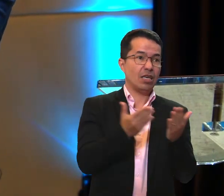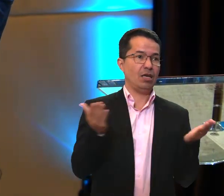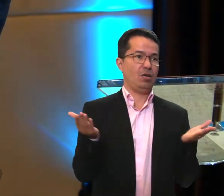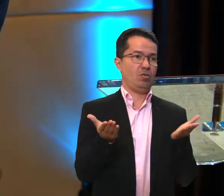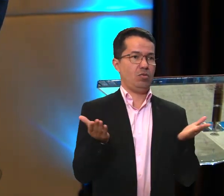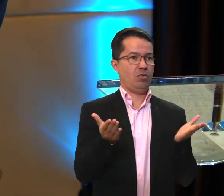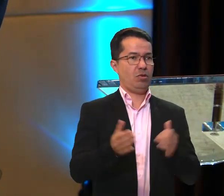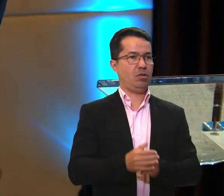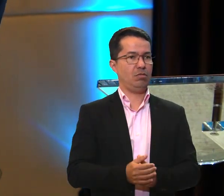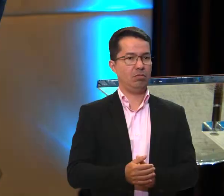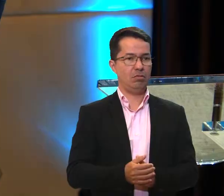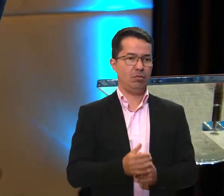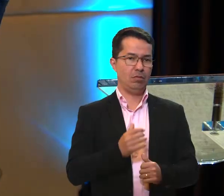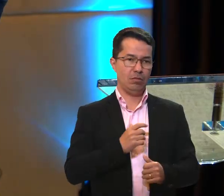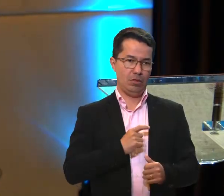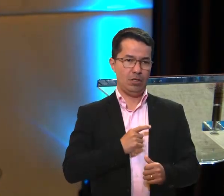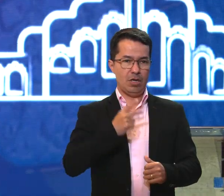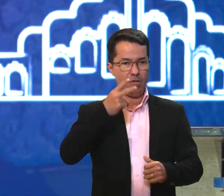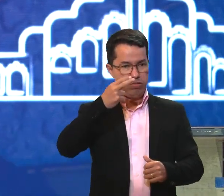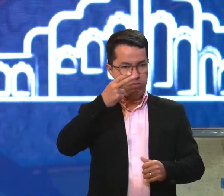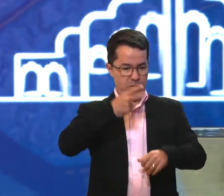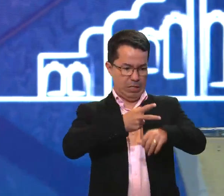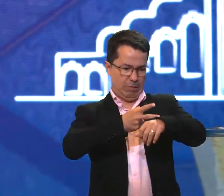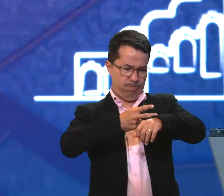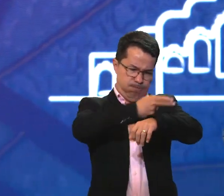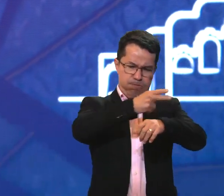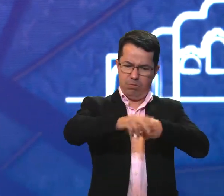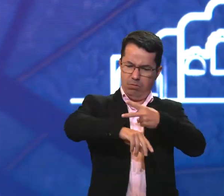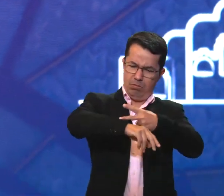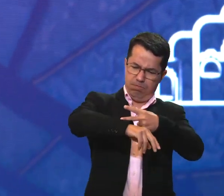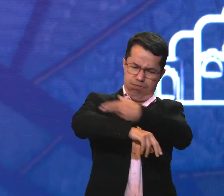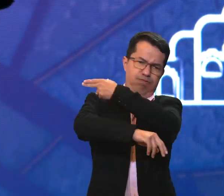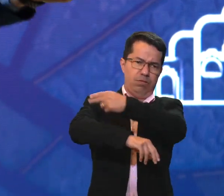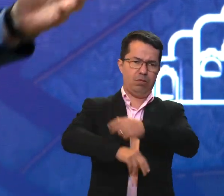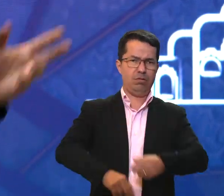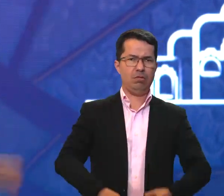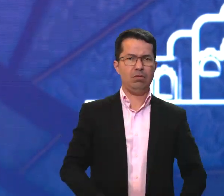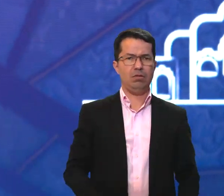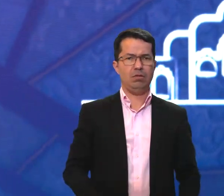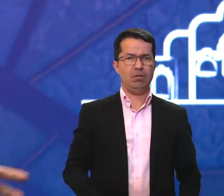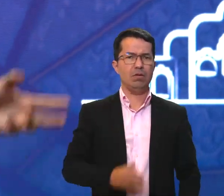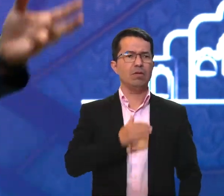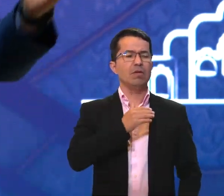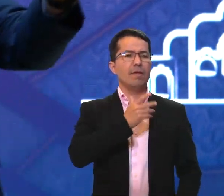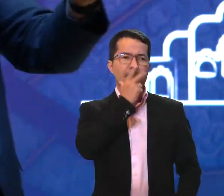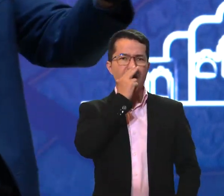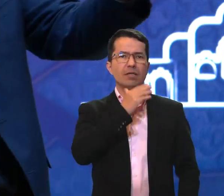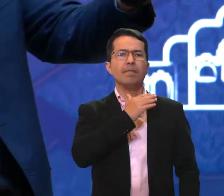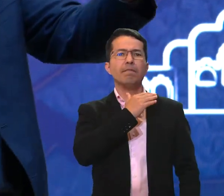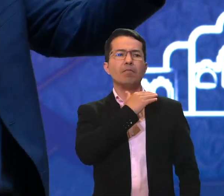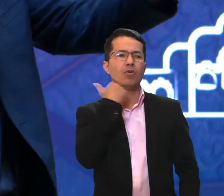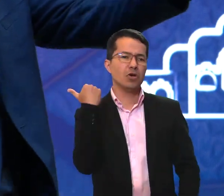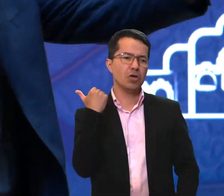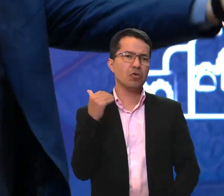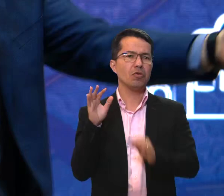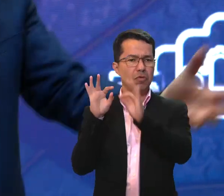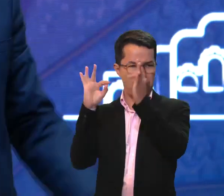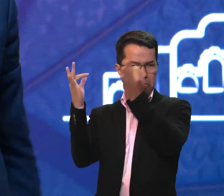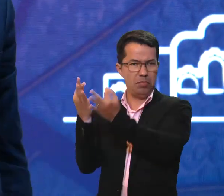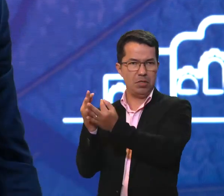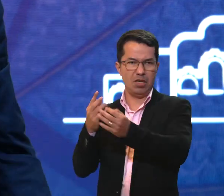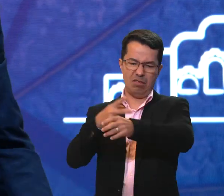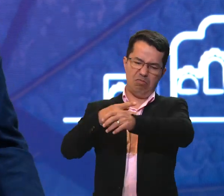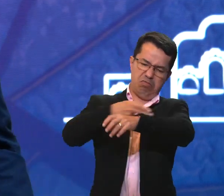ou a gola da camisa. E então aquilo é um sinal, aquela pessoa perdeu um ente querido, ela está